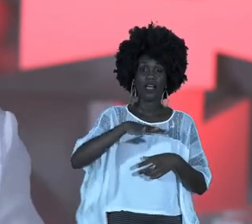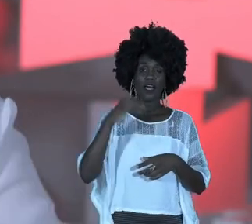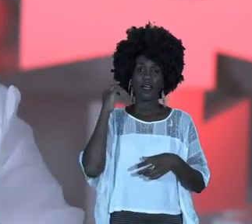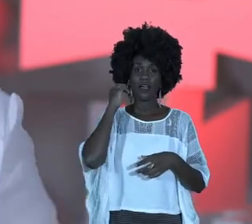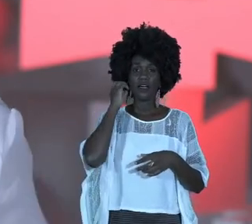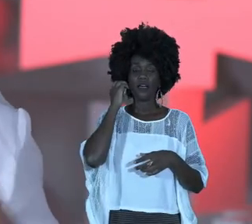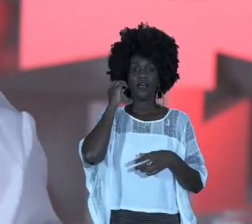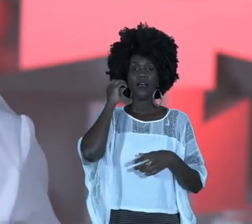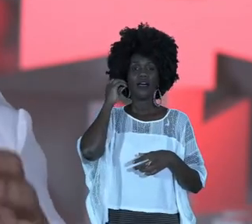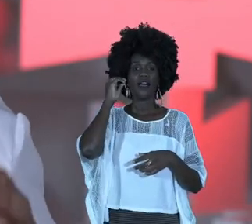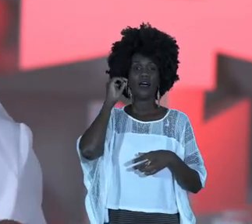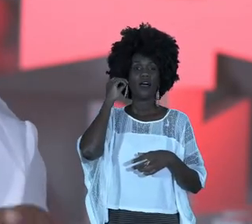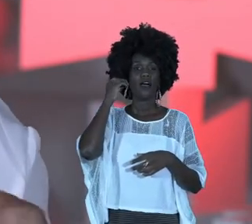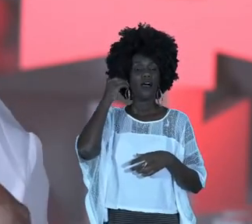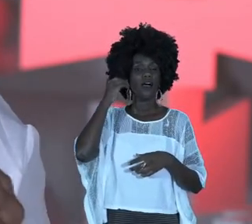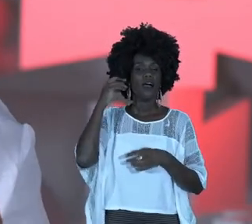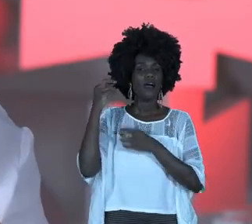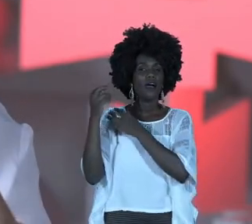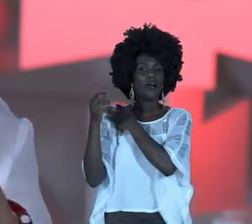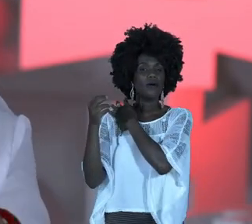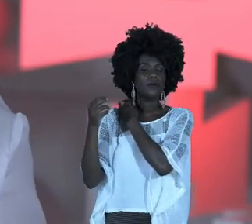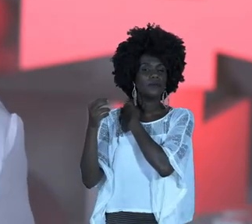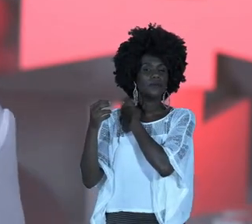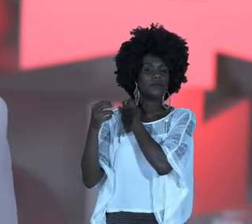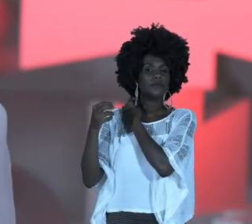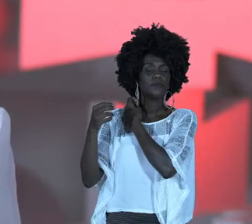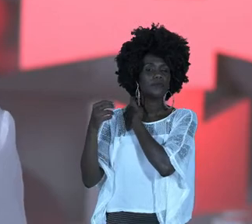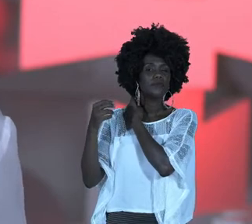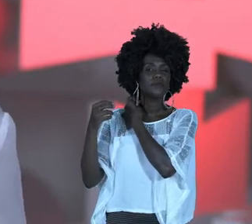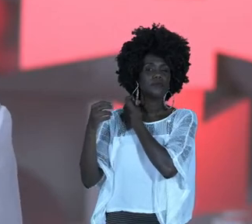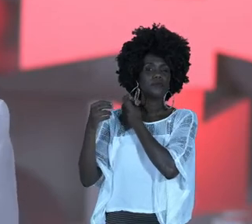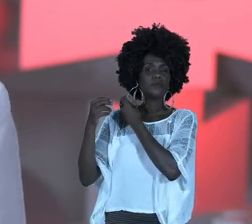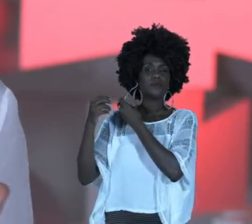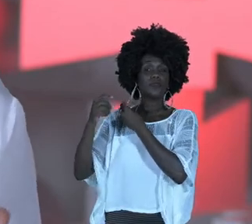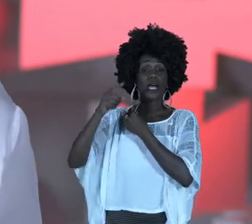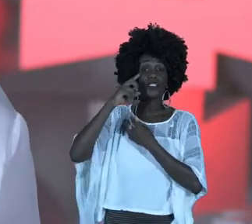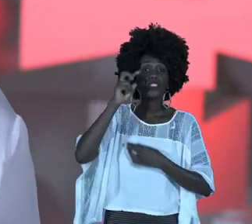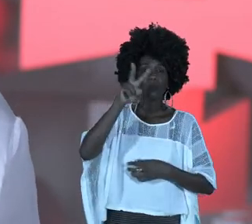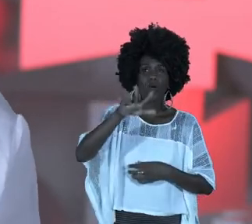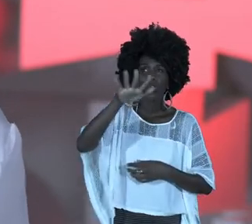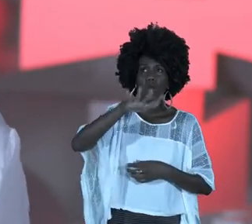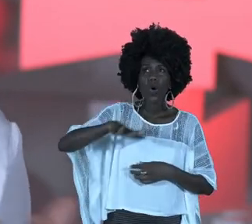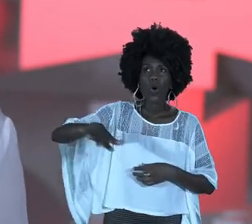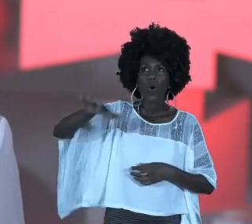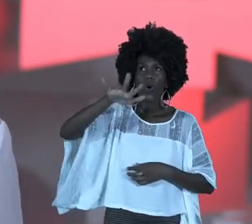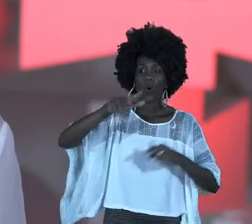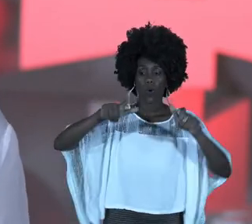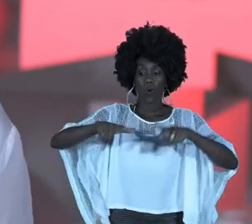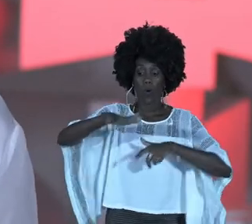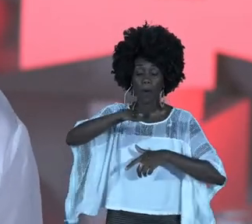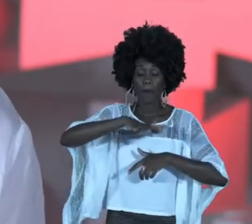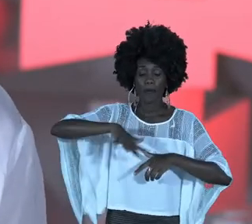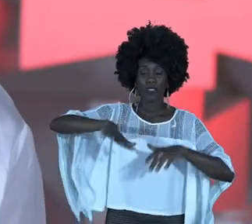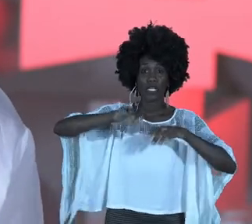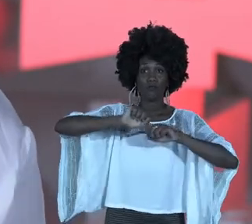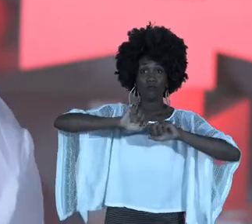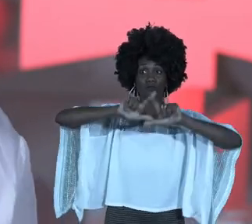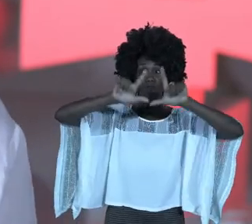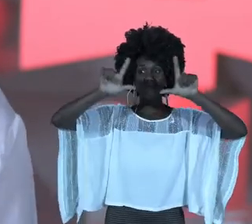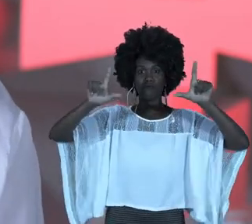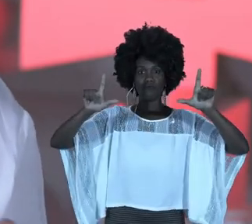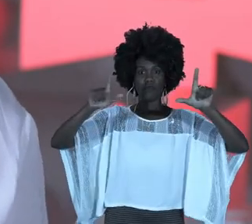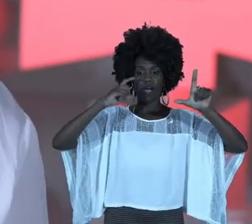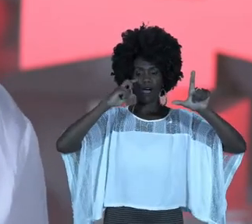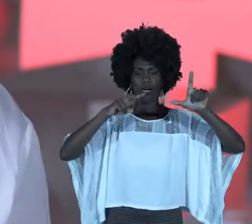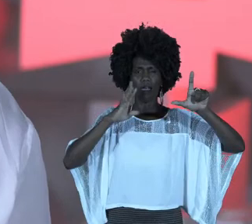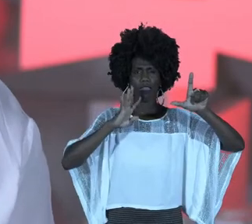cria linhas de fuga, né? E coloca aquele objeto de forma tridimensional, um espaço tridimensional.